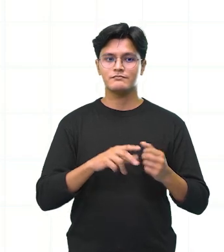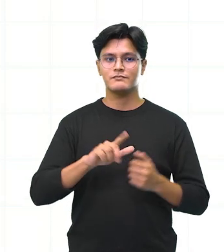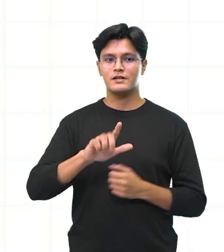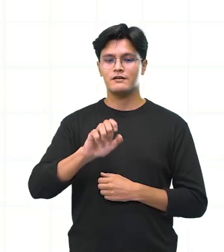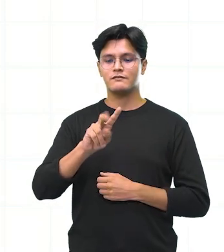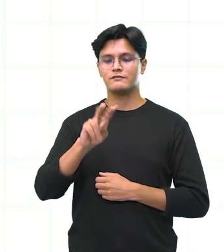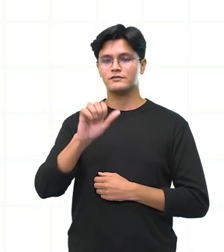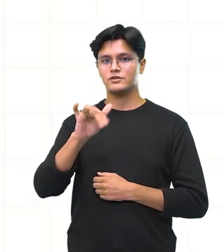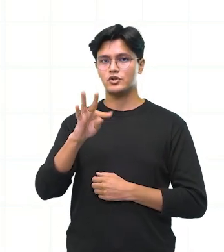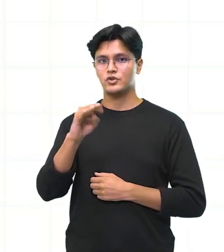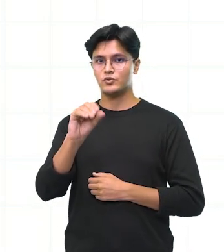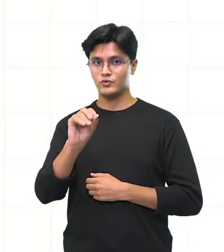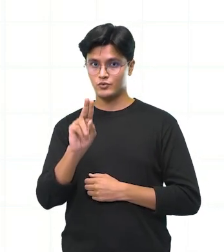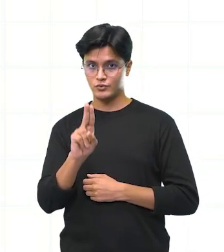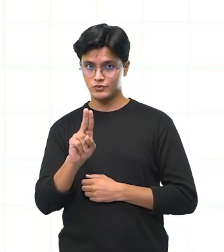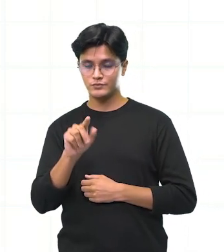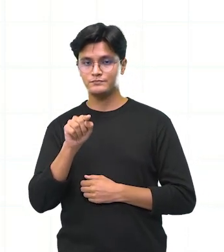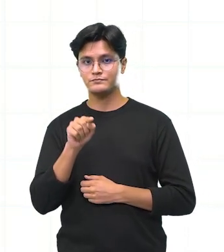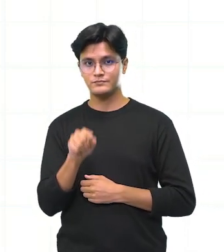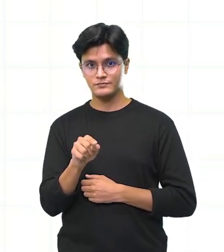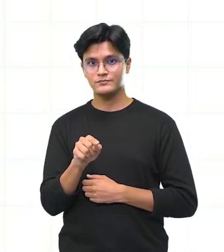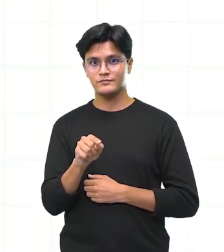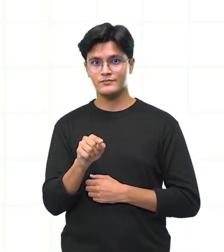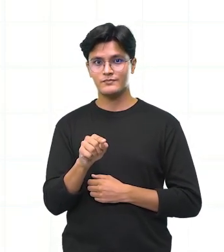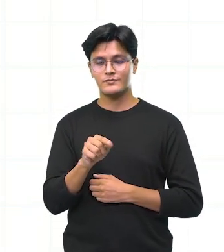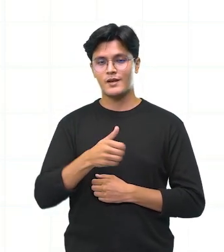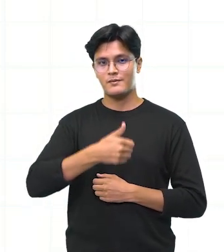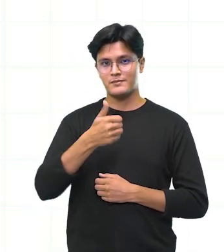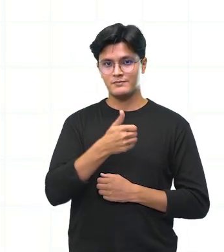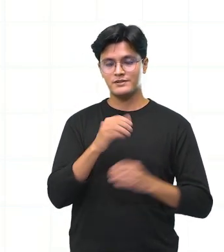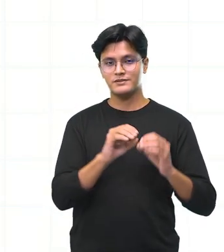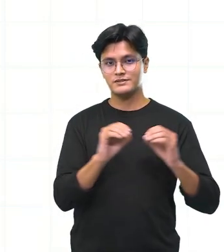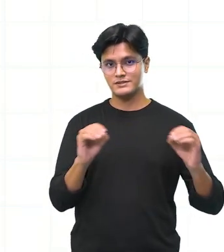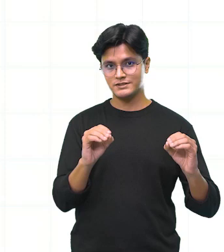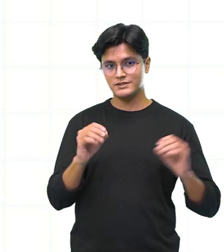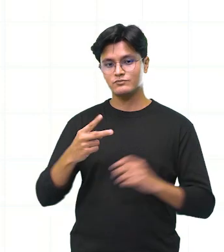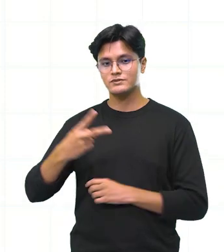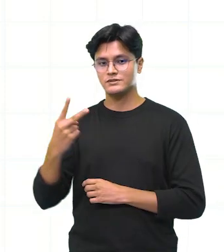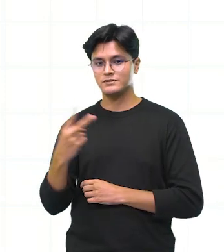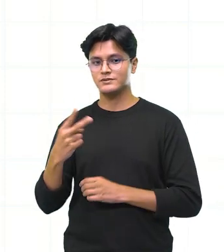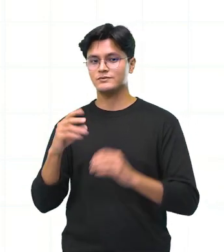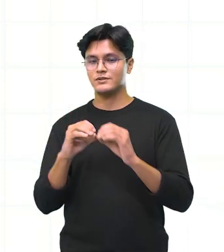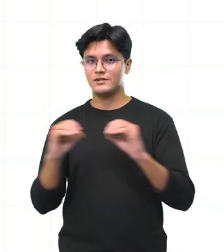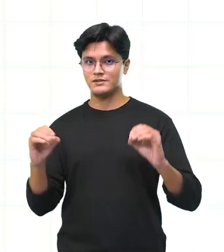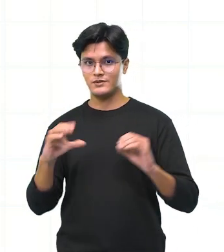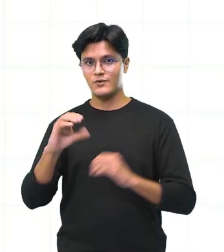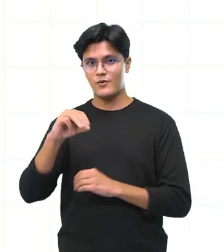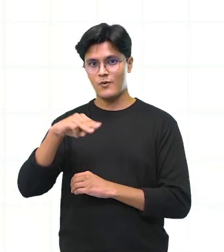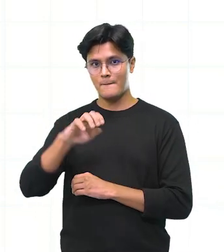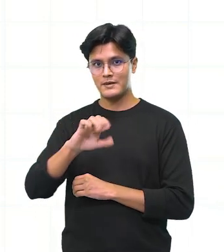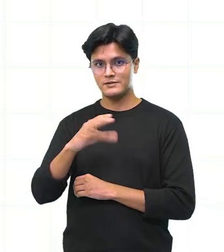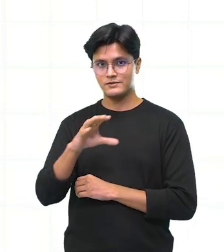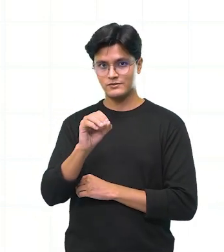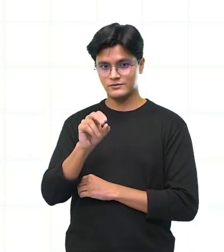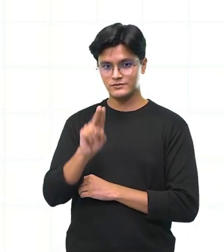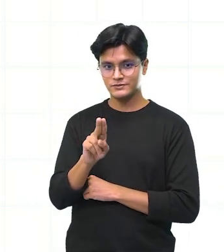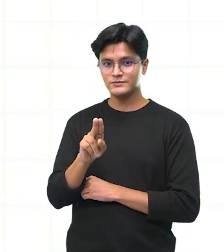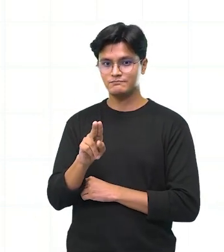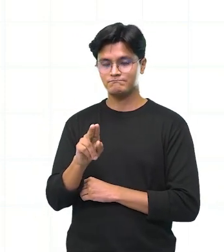uma oração, e começou, segunda oração, a gritar, terceira oração. Então, eu tenho